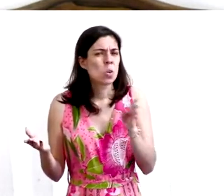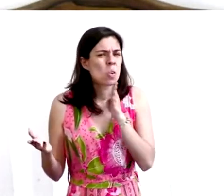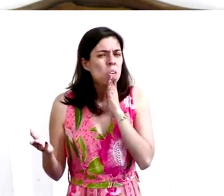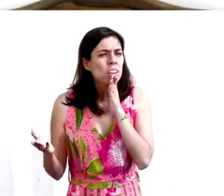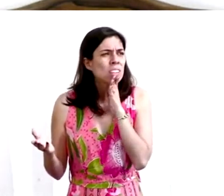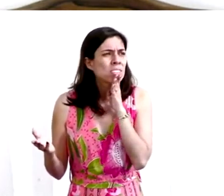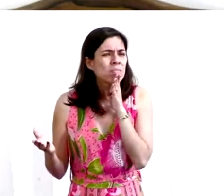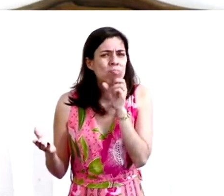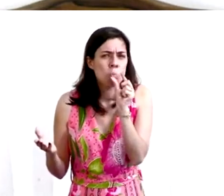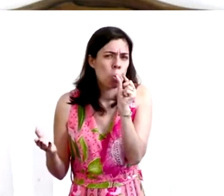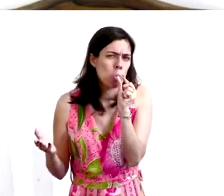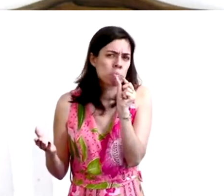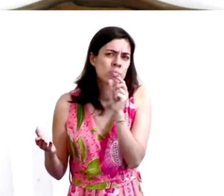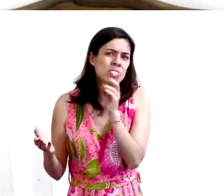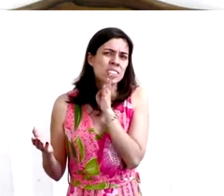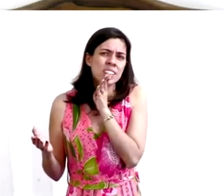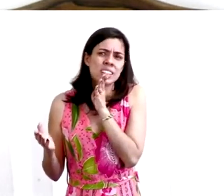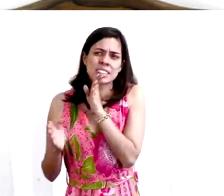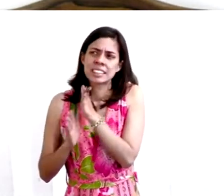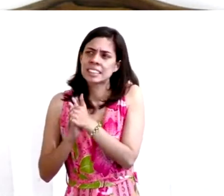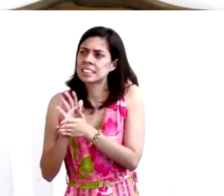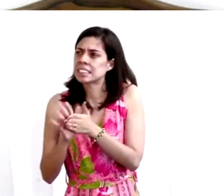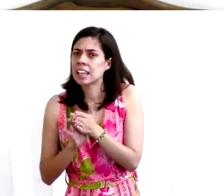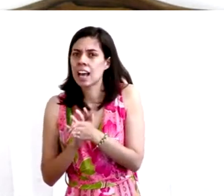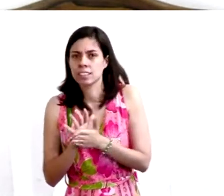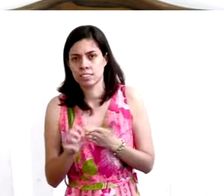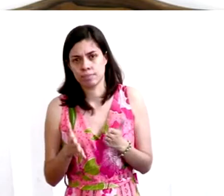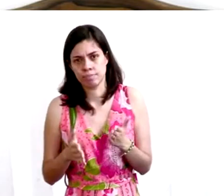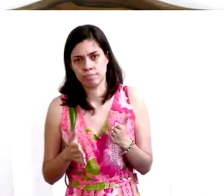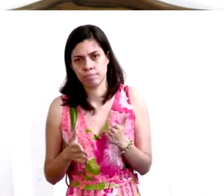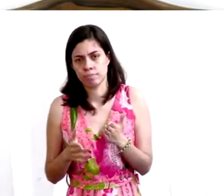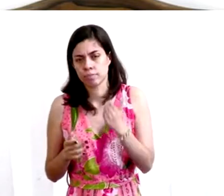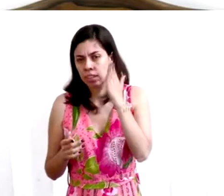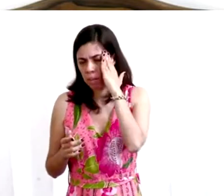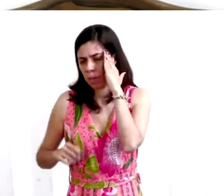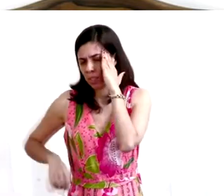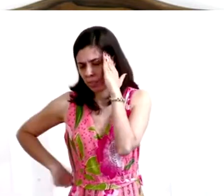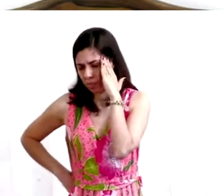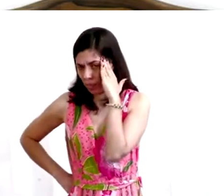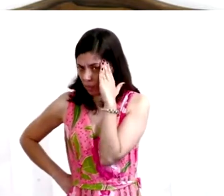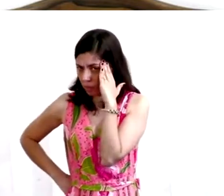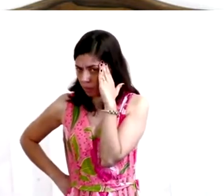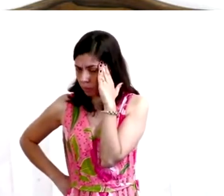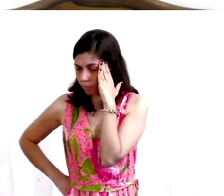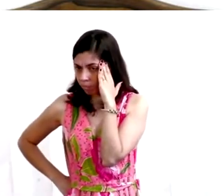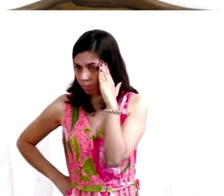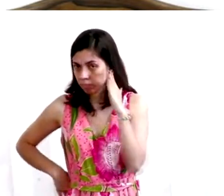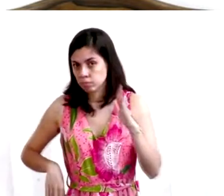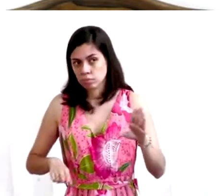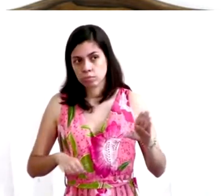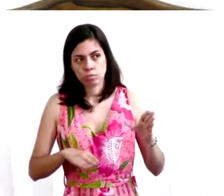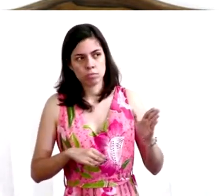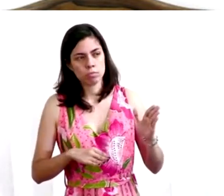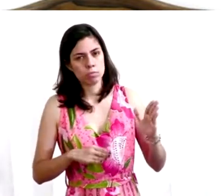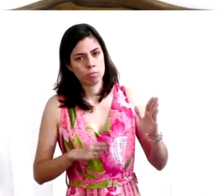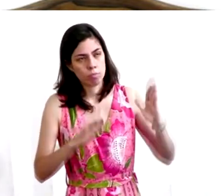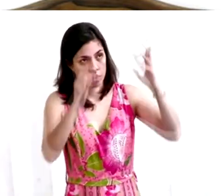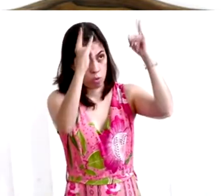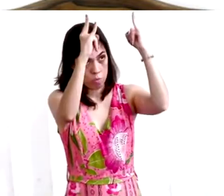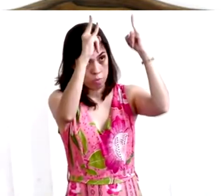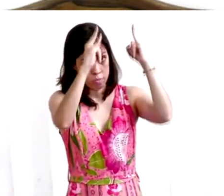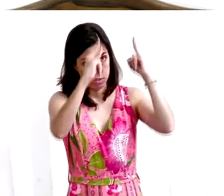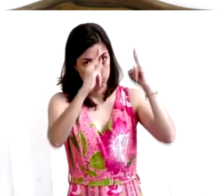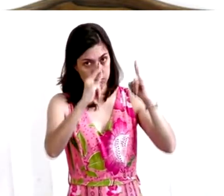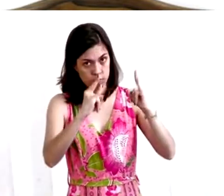parede, e temos a secretaria atrás desse outro lado da parede, e temos para cima os